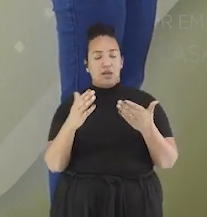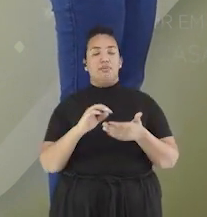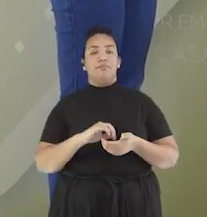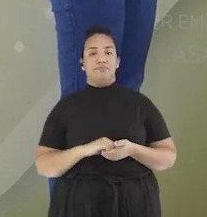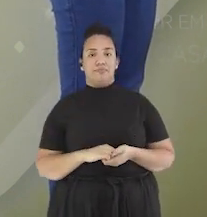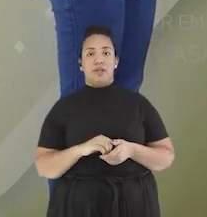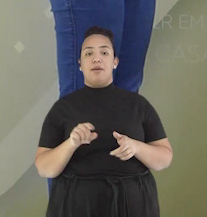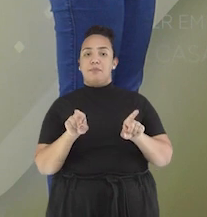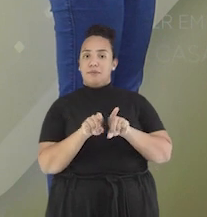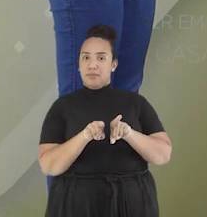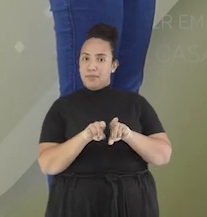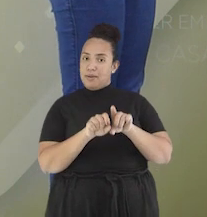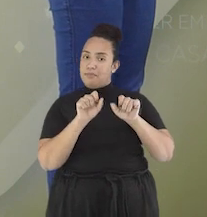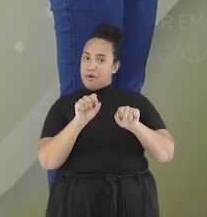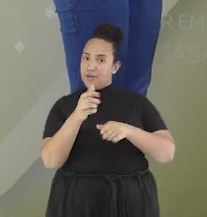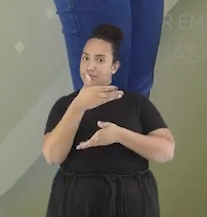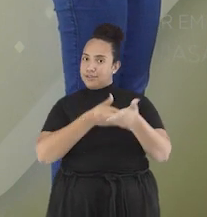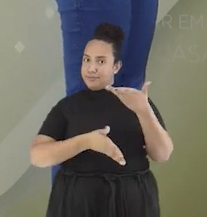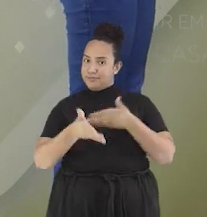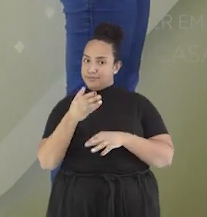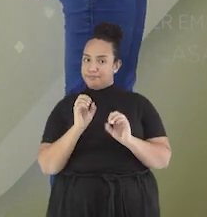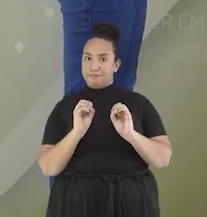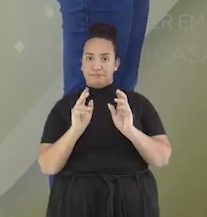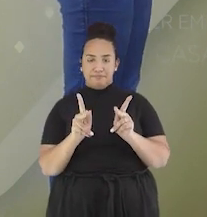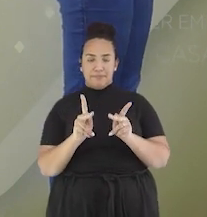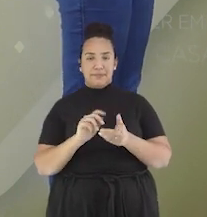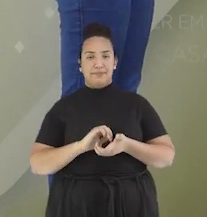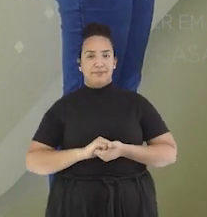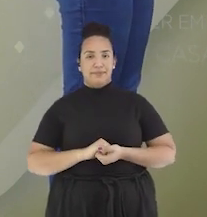aí da sua casa e participar com a gente, tá bom?